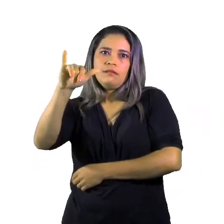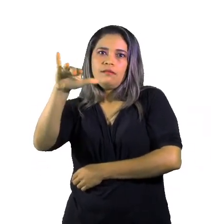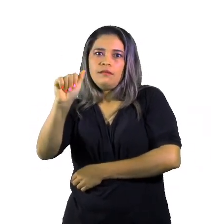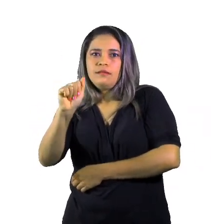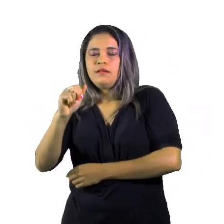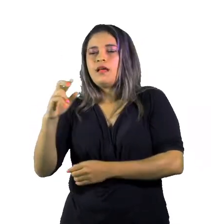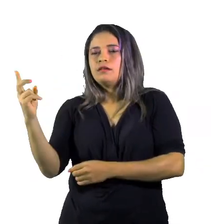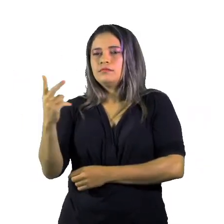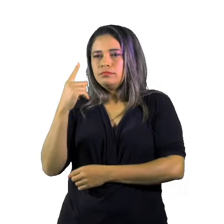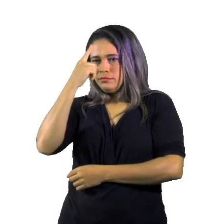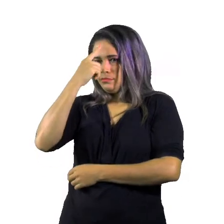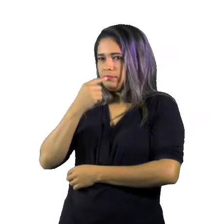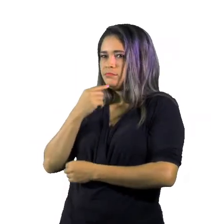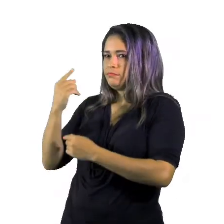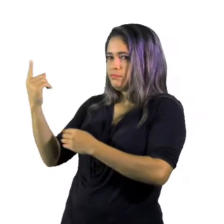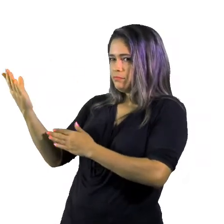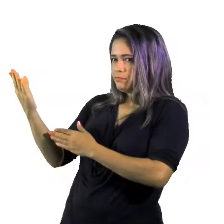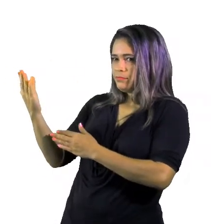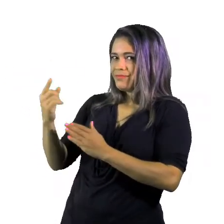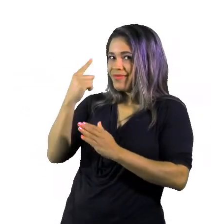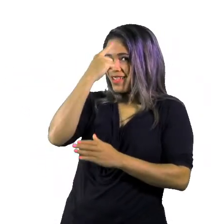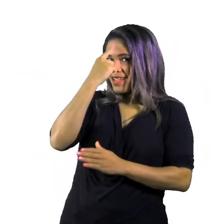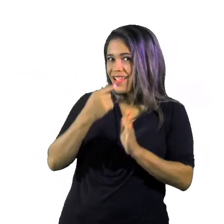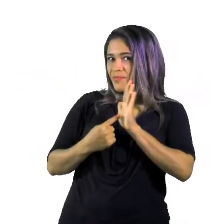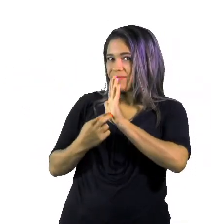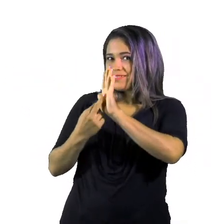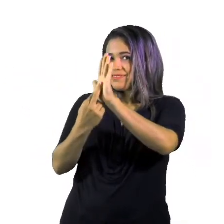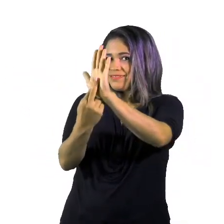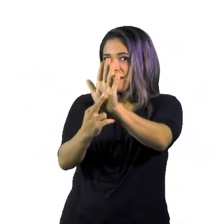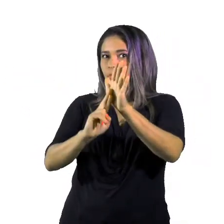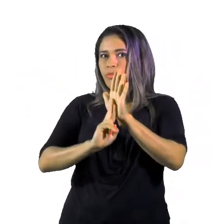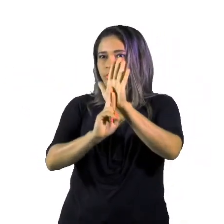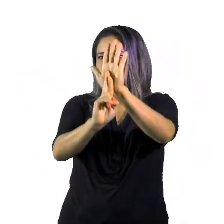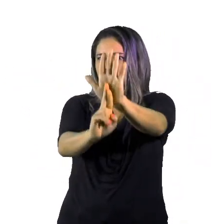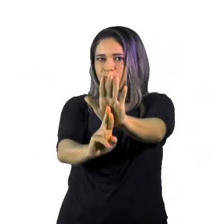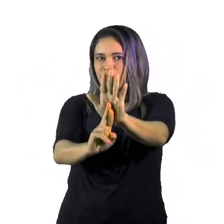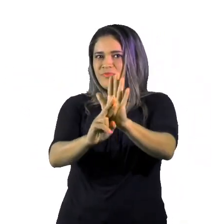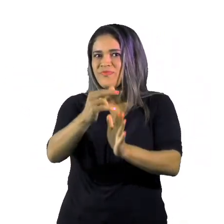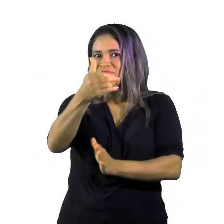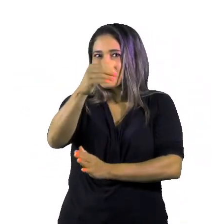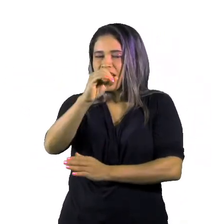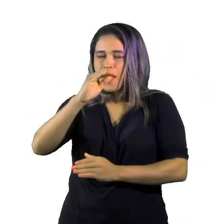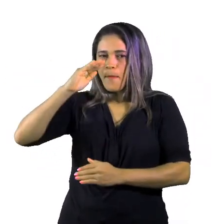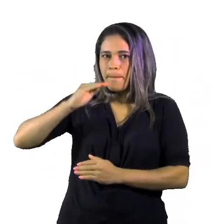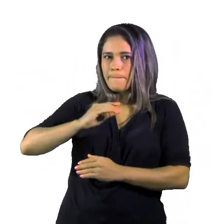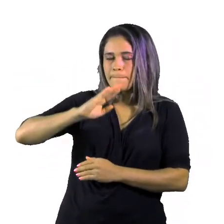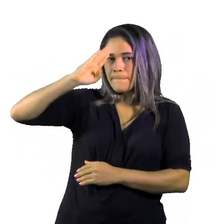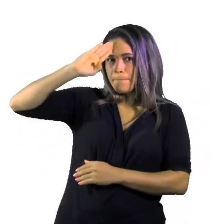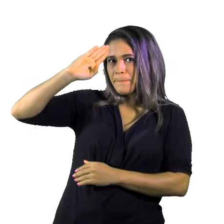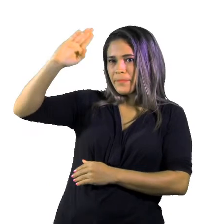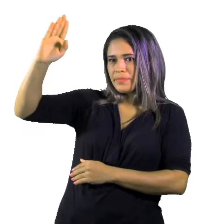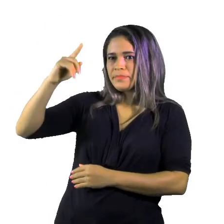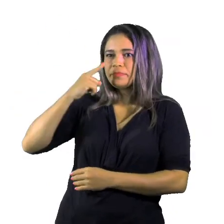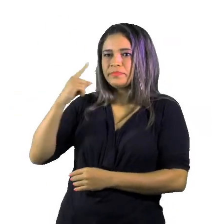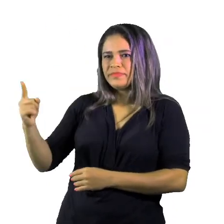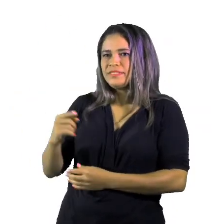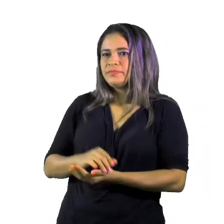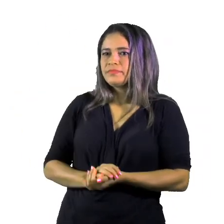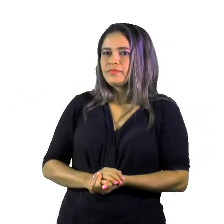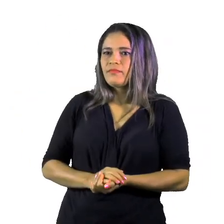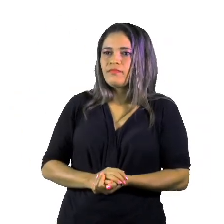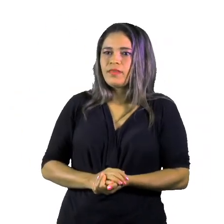10 maiores rodovias do Brasil. Essa linha de azul, número 6, representa o quê?